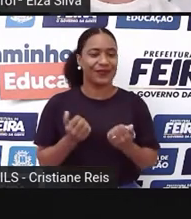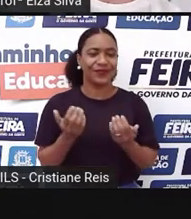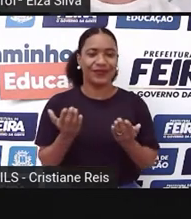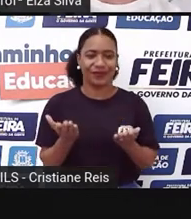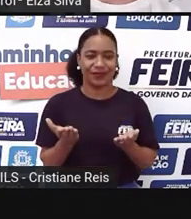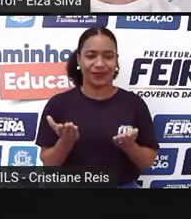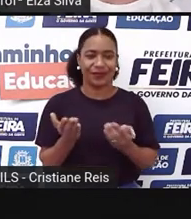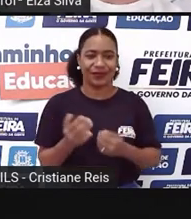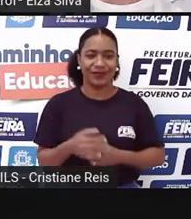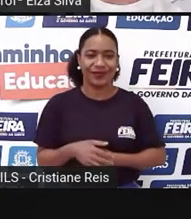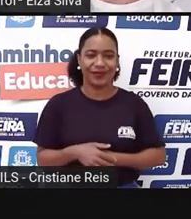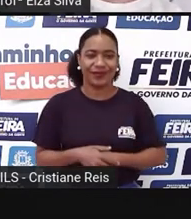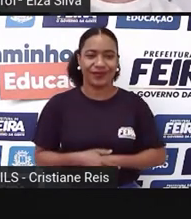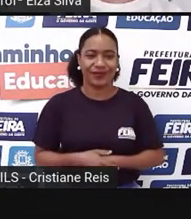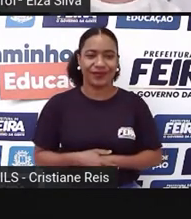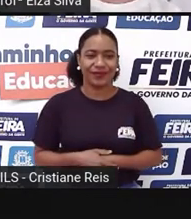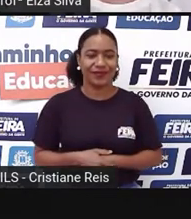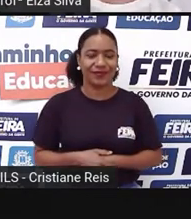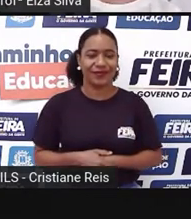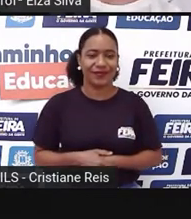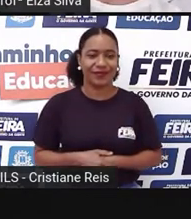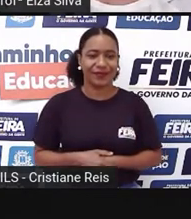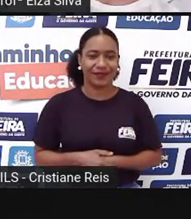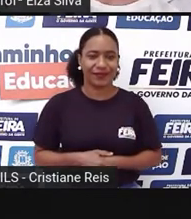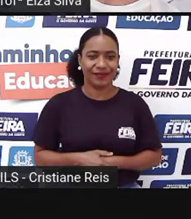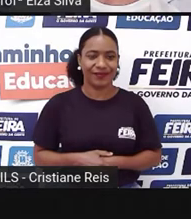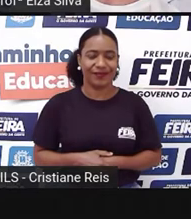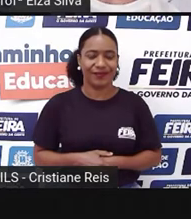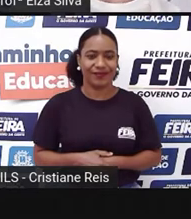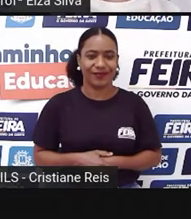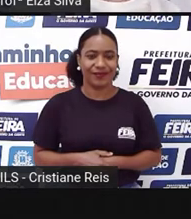person does in her, his free time.